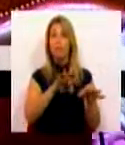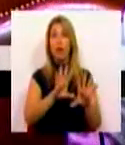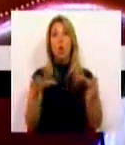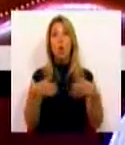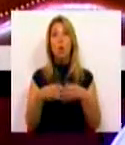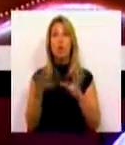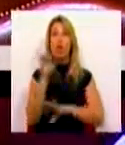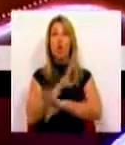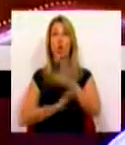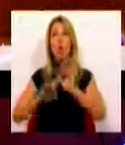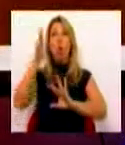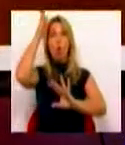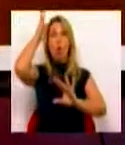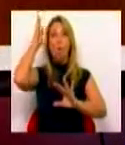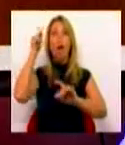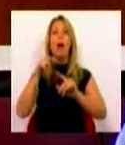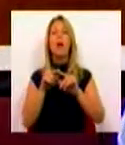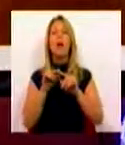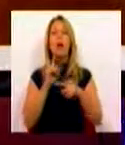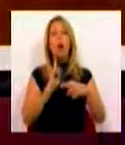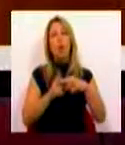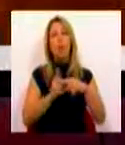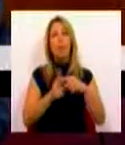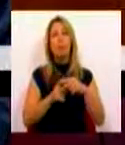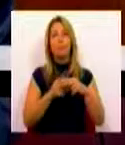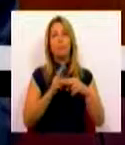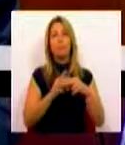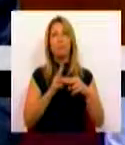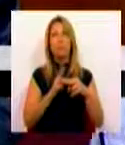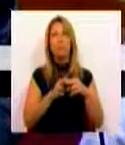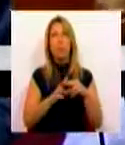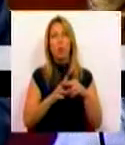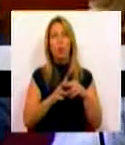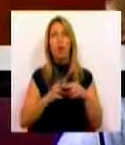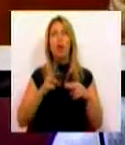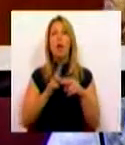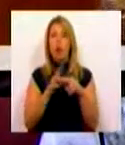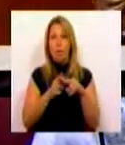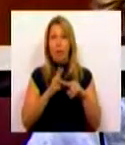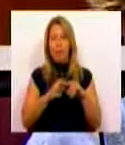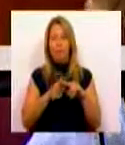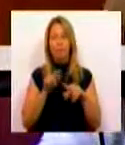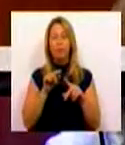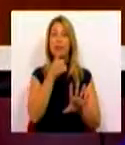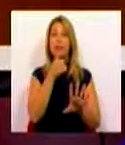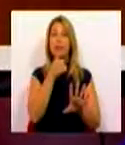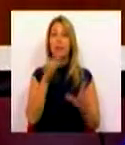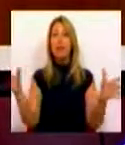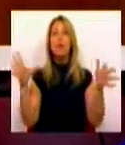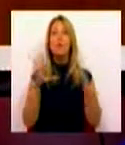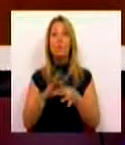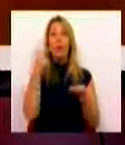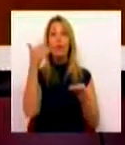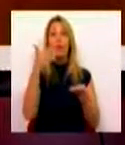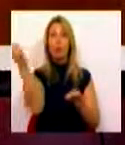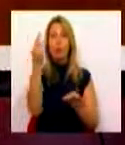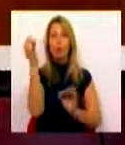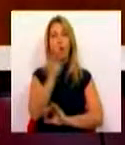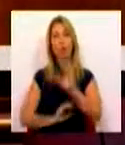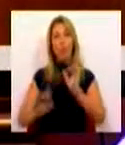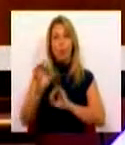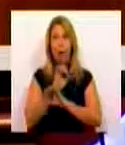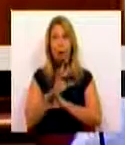Roma, centrado sobre os temas do futuro da União Europeia. O projeto de conclusões foi